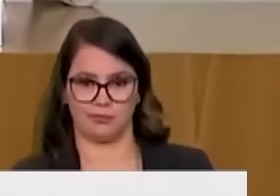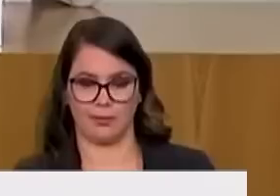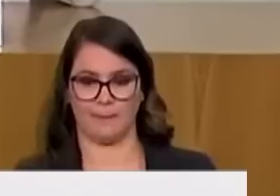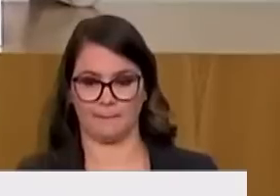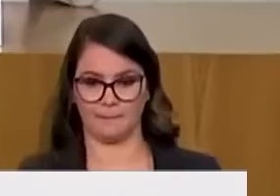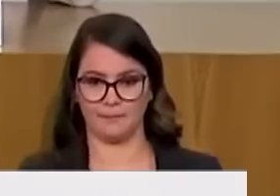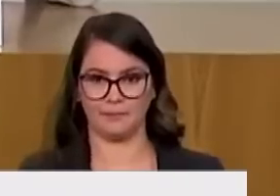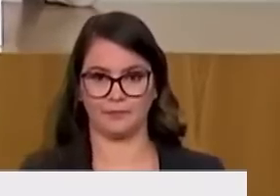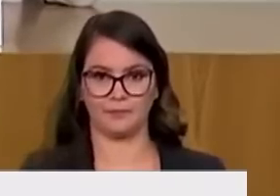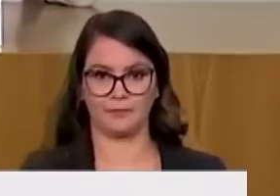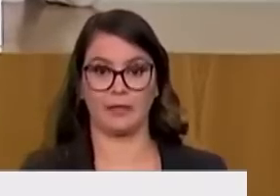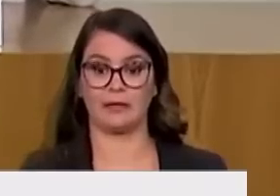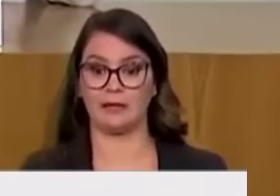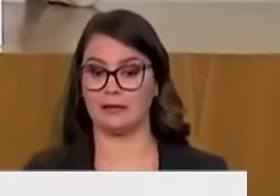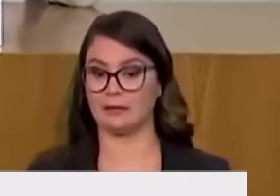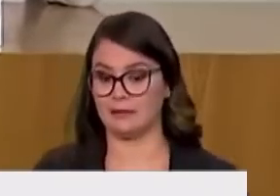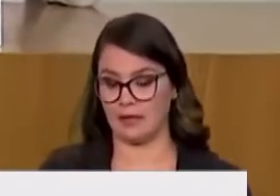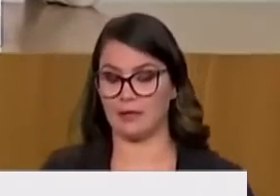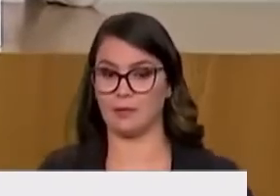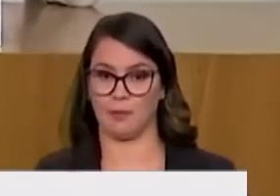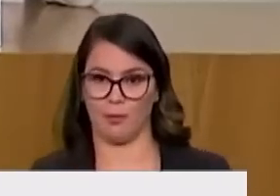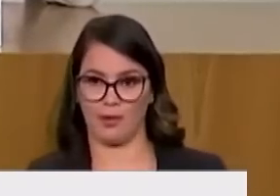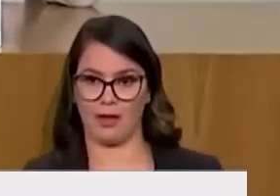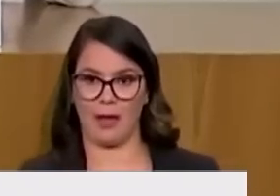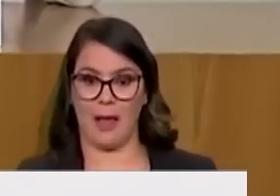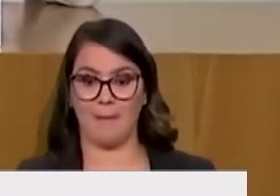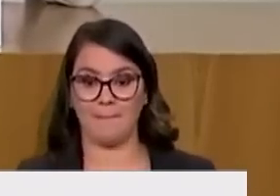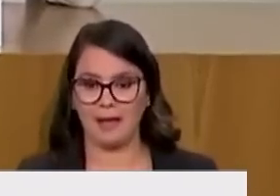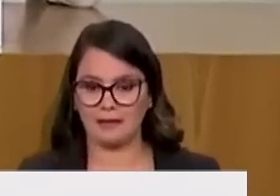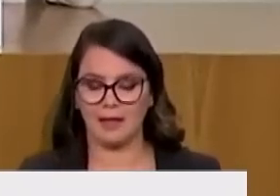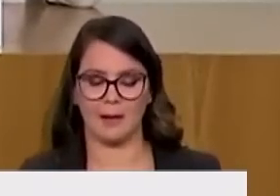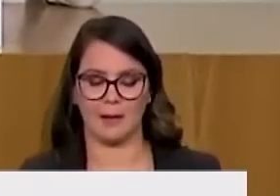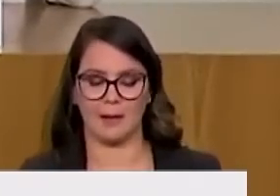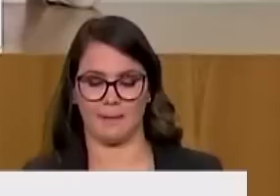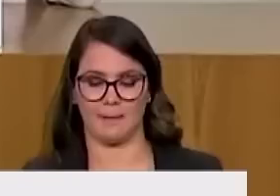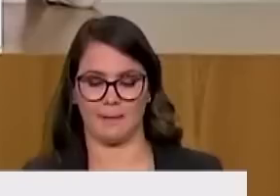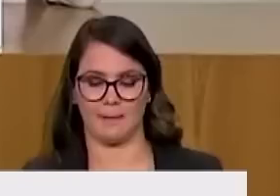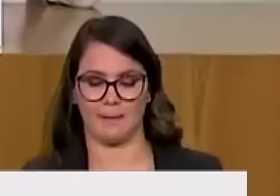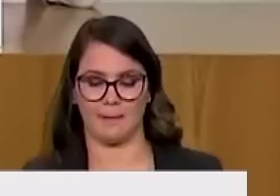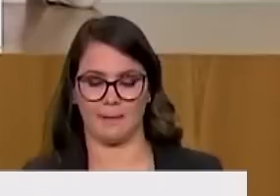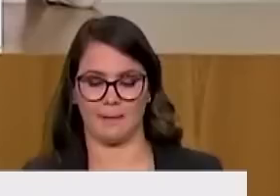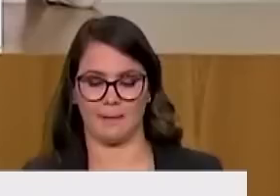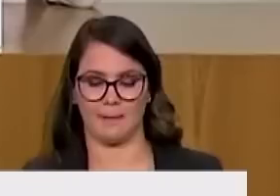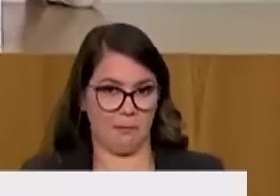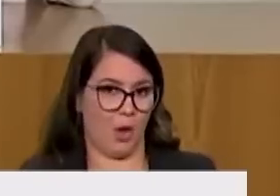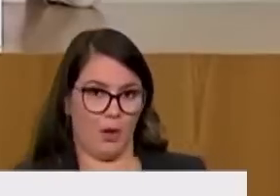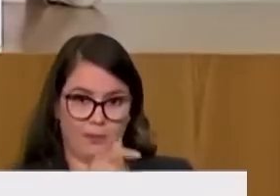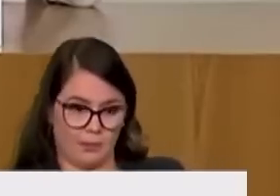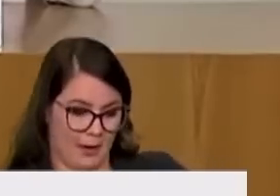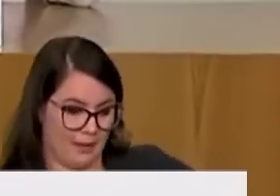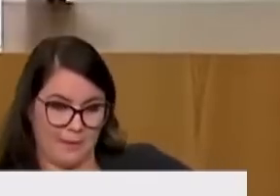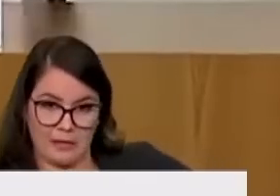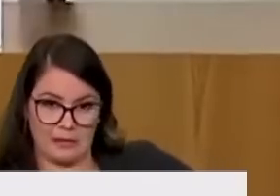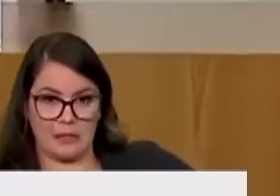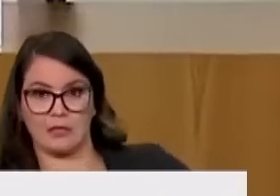infecção tem três origens, né? É uma bactéria, nós não podemos saber de onde ela vem. Ou ela vem do paciente, ou ela vem